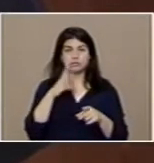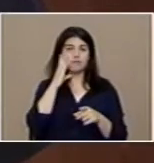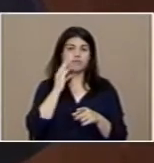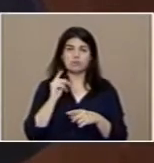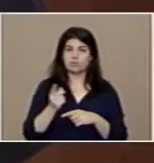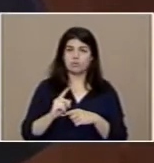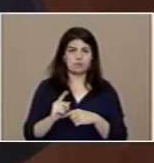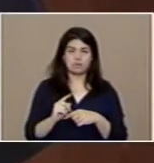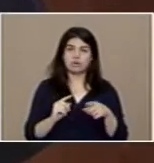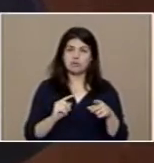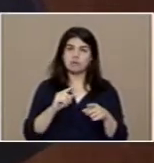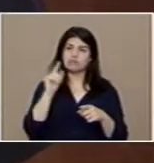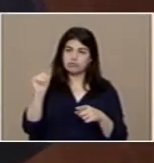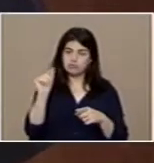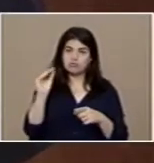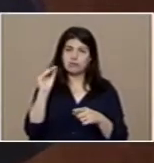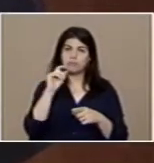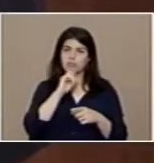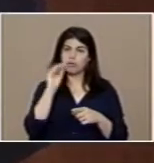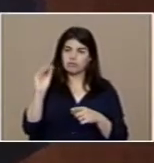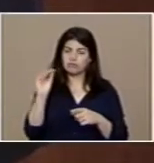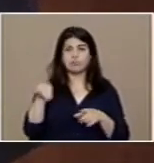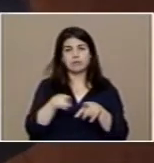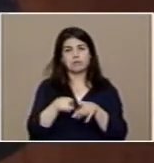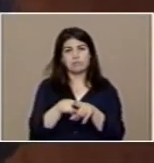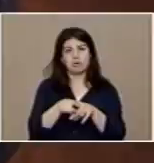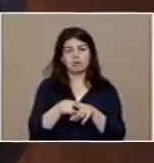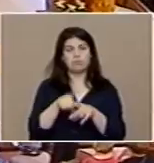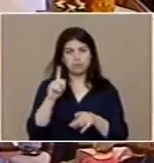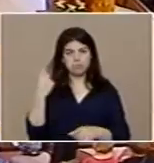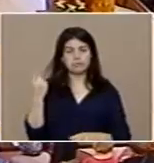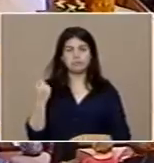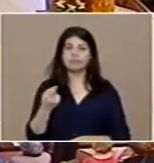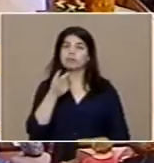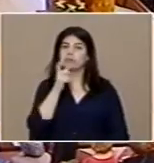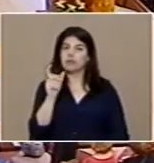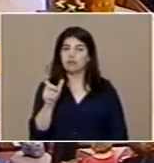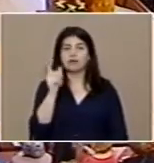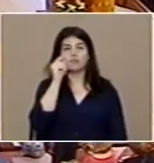dele chamariz irmãos palavra do senhor e